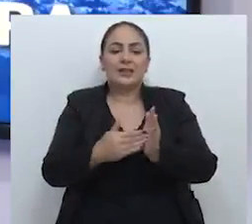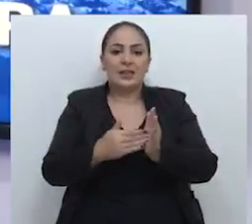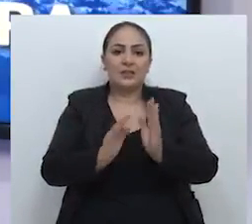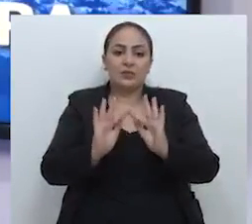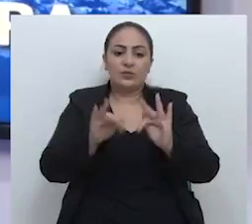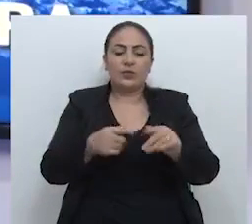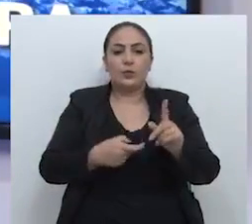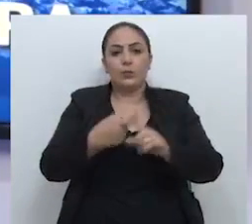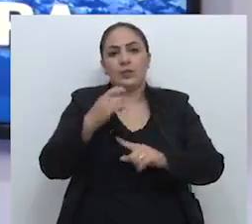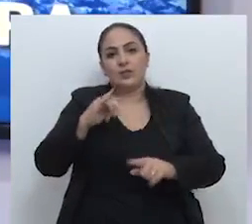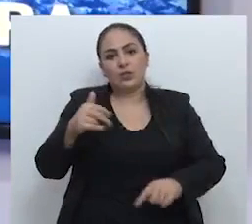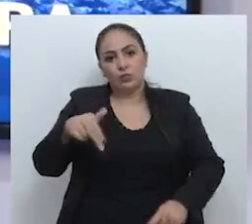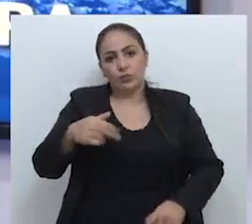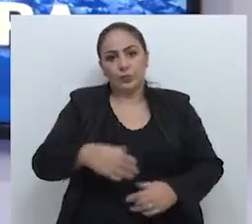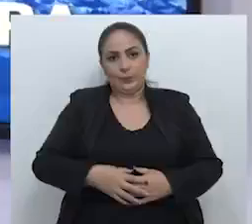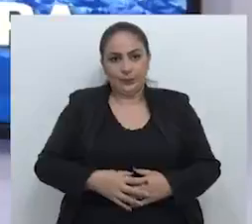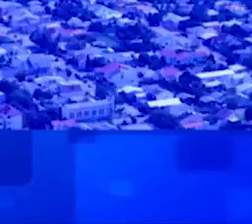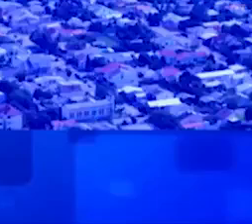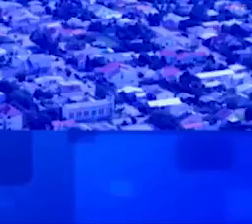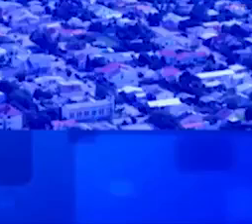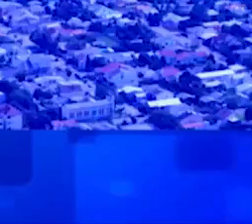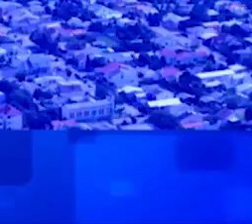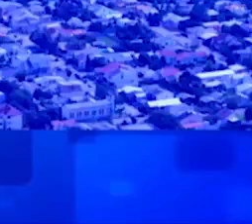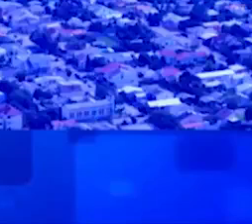estendido até o final do mês de junho.